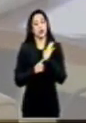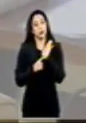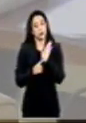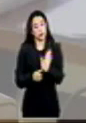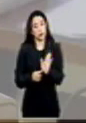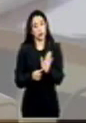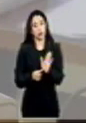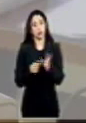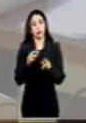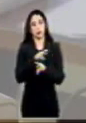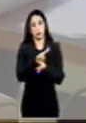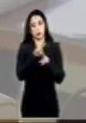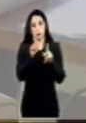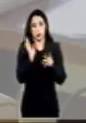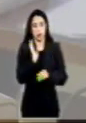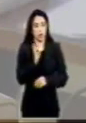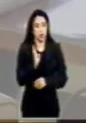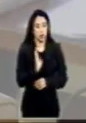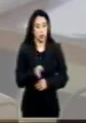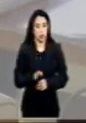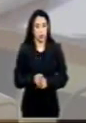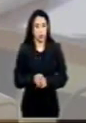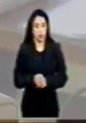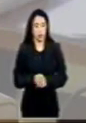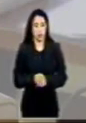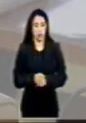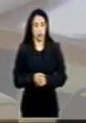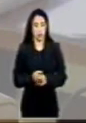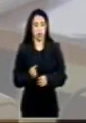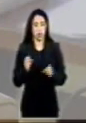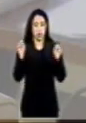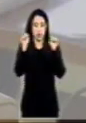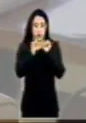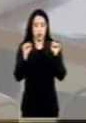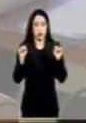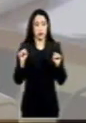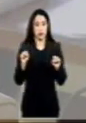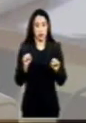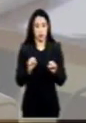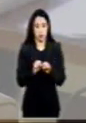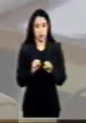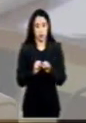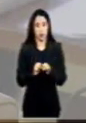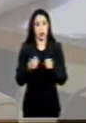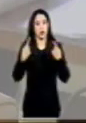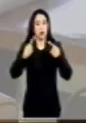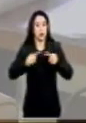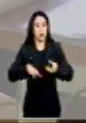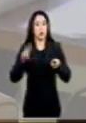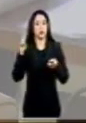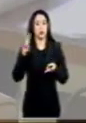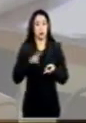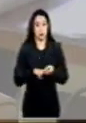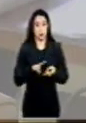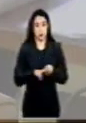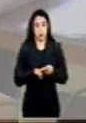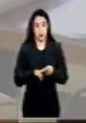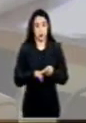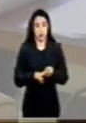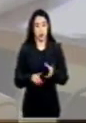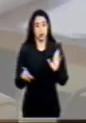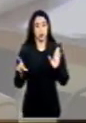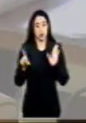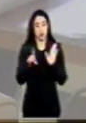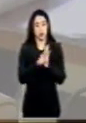precedentes sobre o mecanismo de, e o sistema de freios e contrapesos que se legitima somente